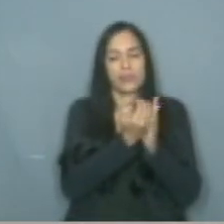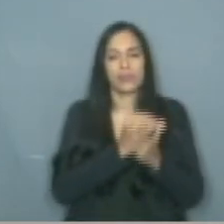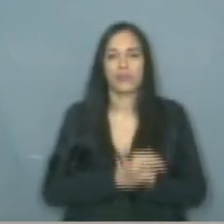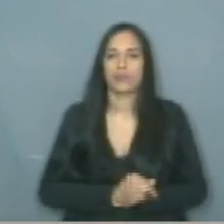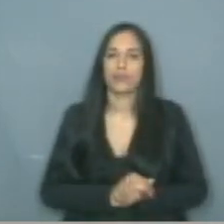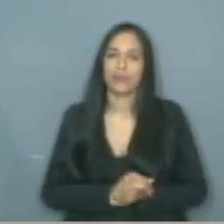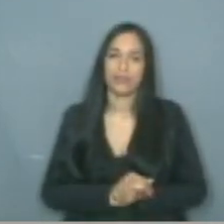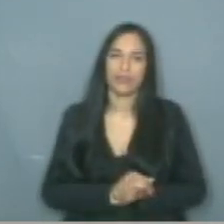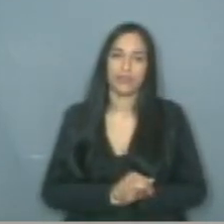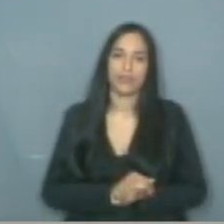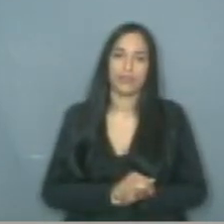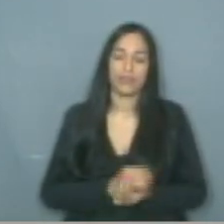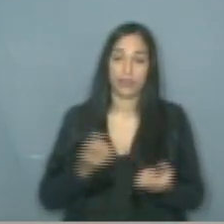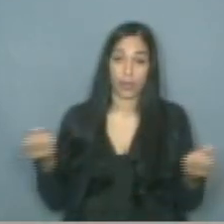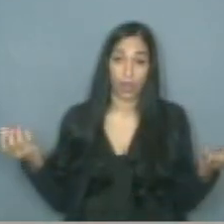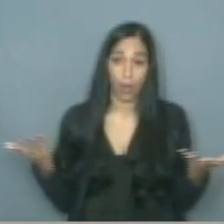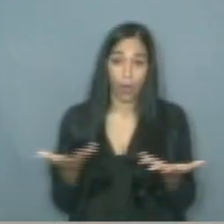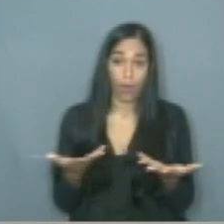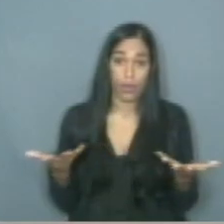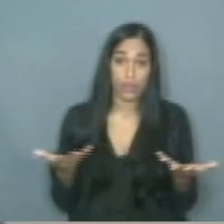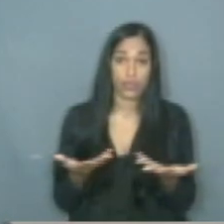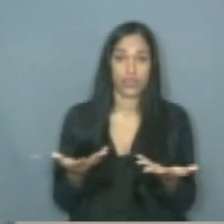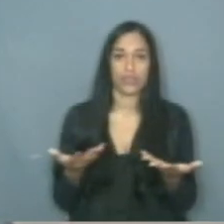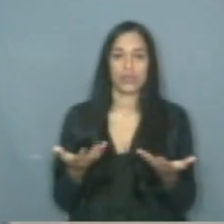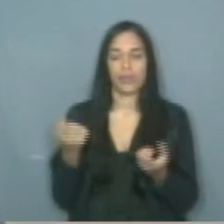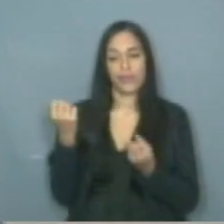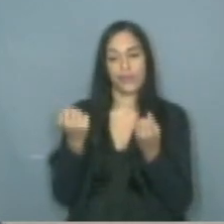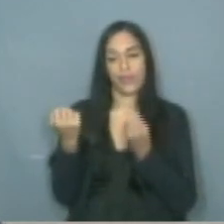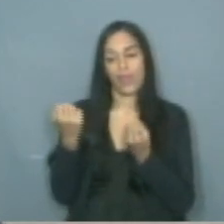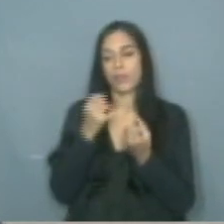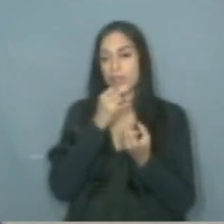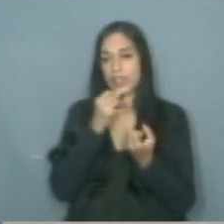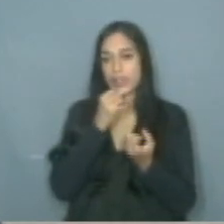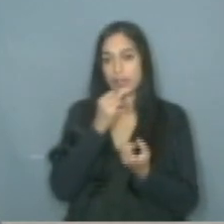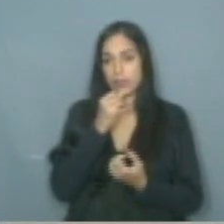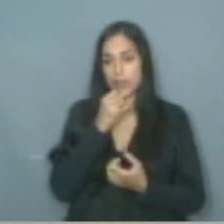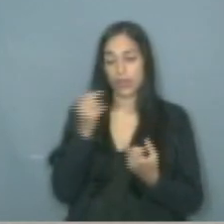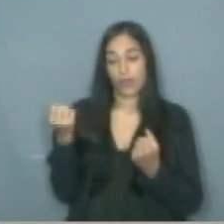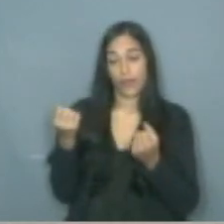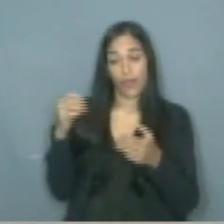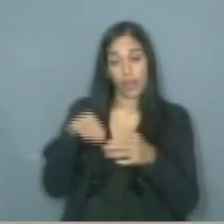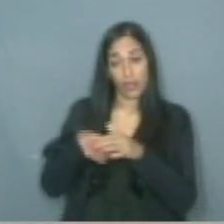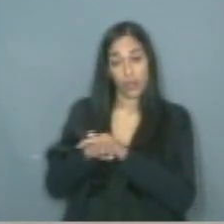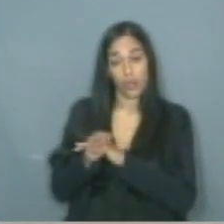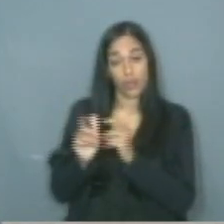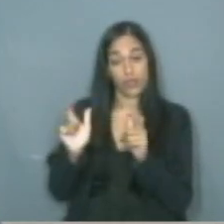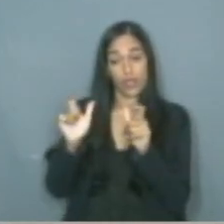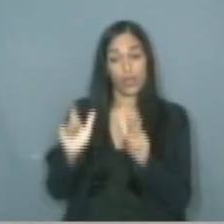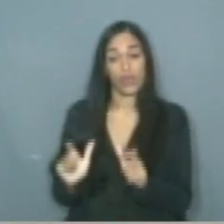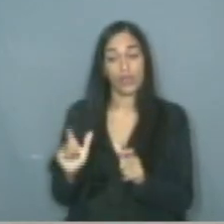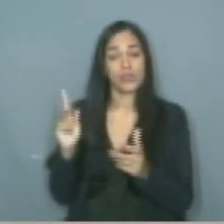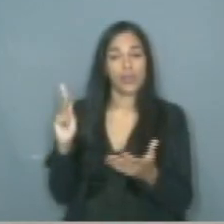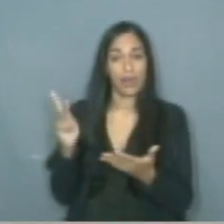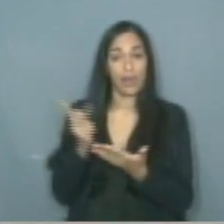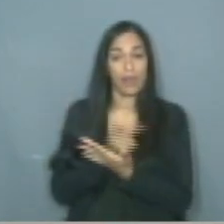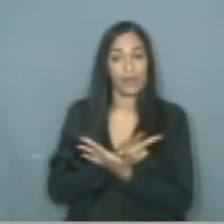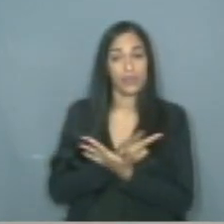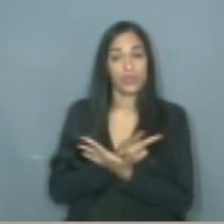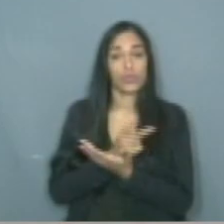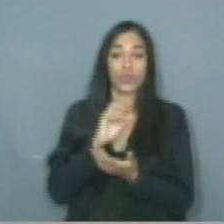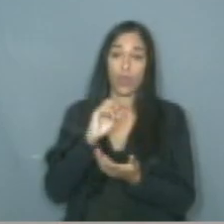O que acontece hoje? Veículos estacionados em lugares irregulares